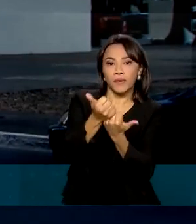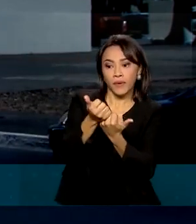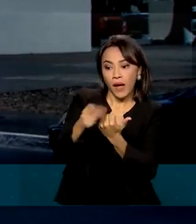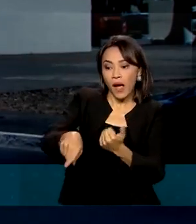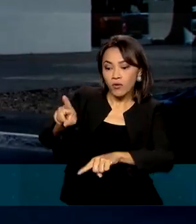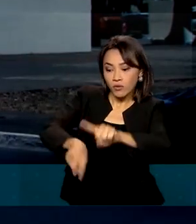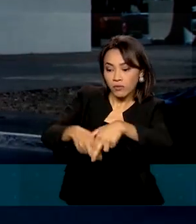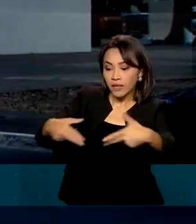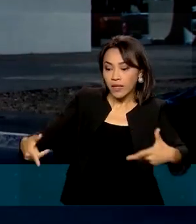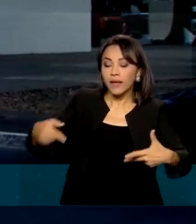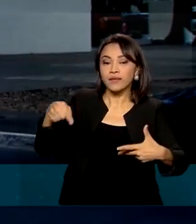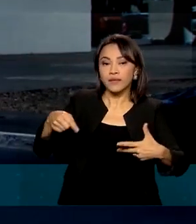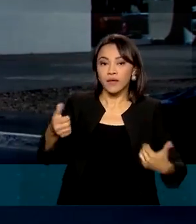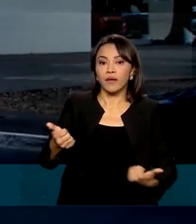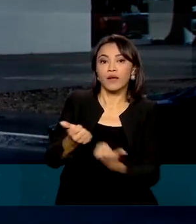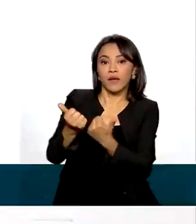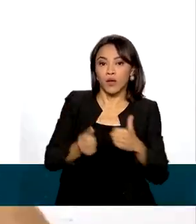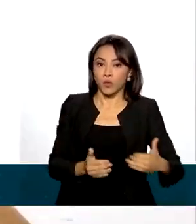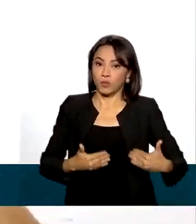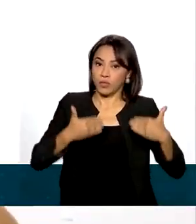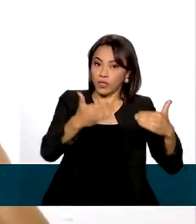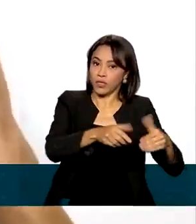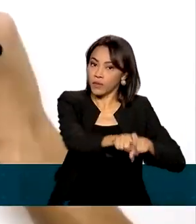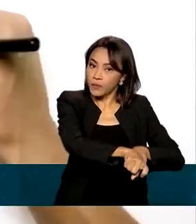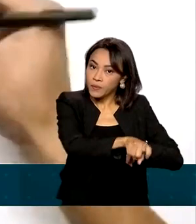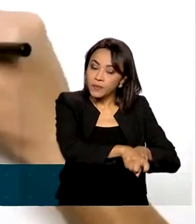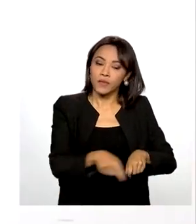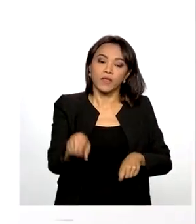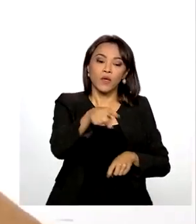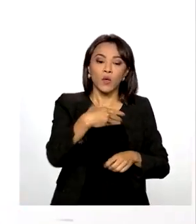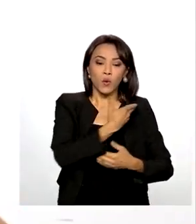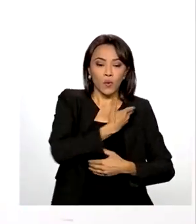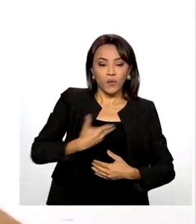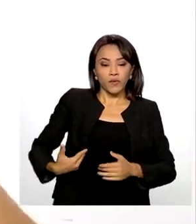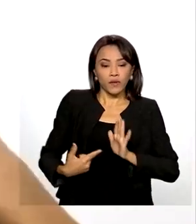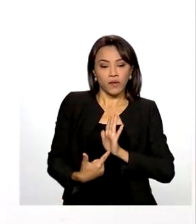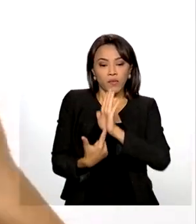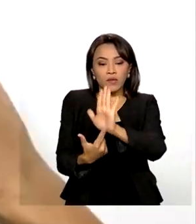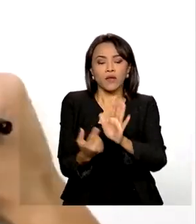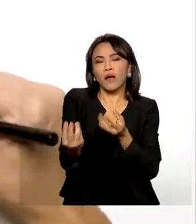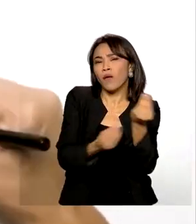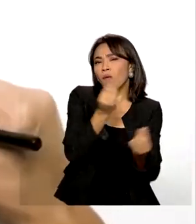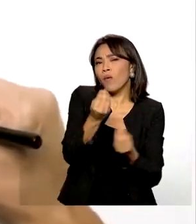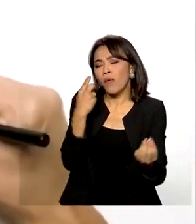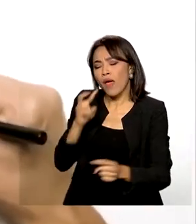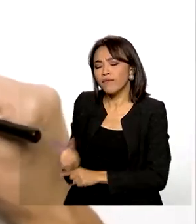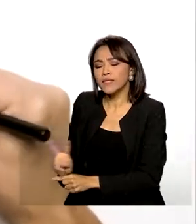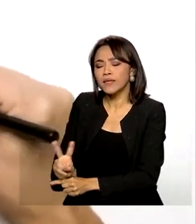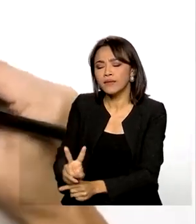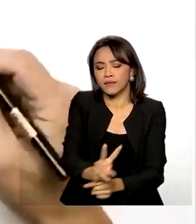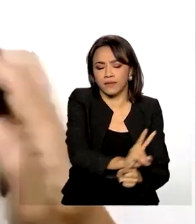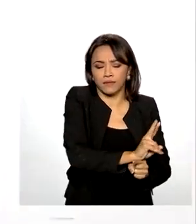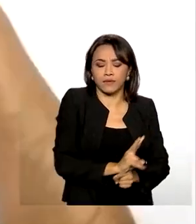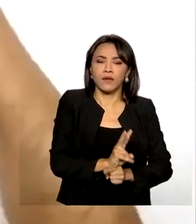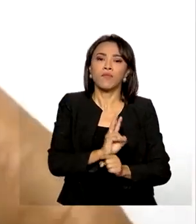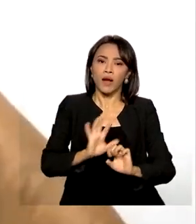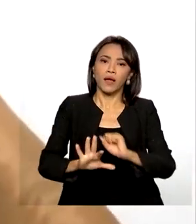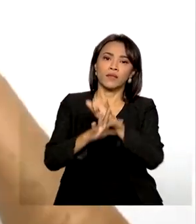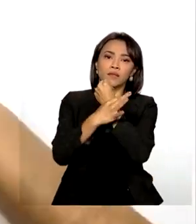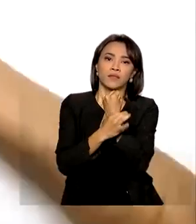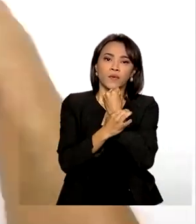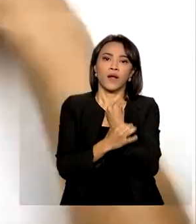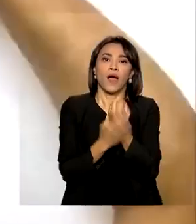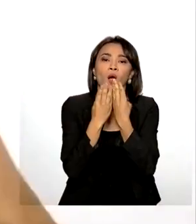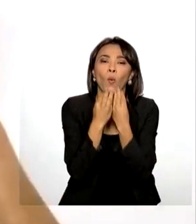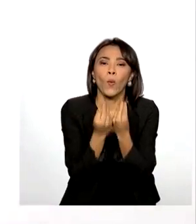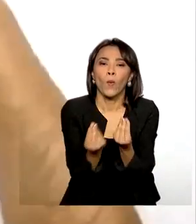orgânico do Ministério da Agricultura. O governo pretende mostrar como é feita a fiscalização e controle para garantir a